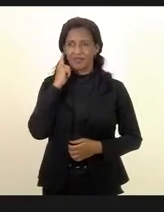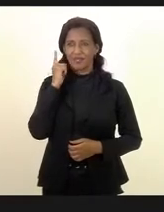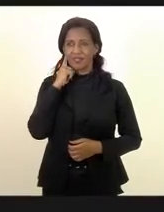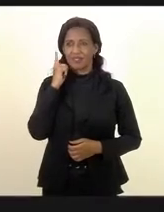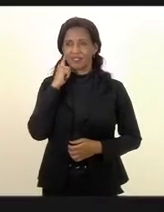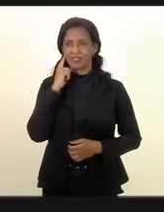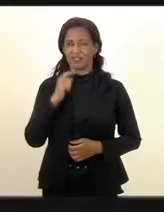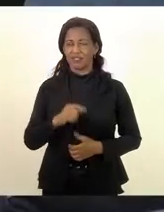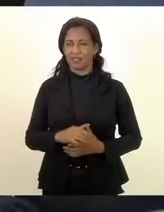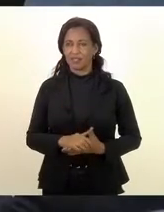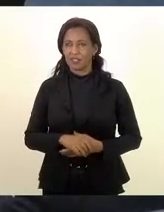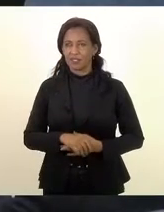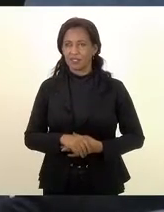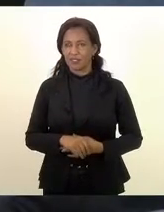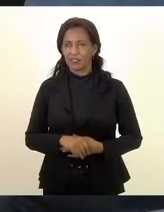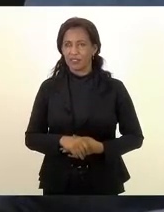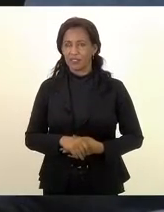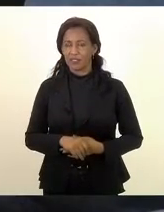está ótimo